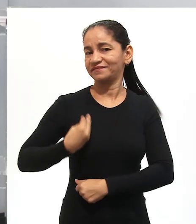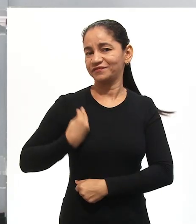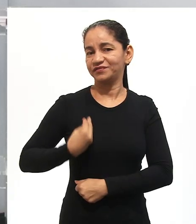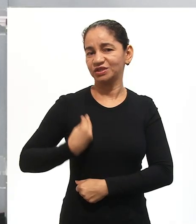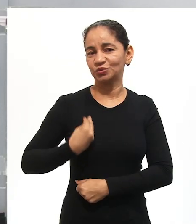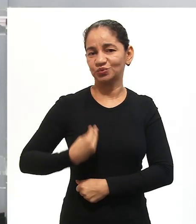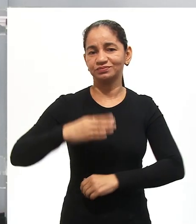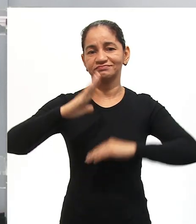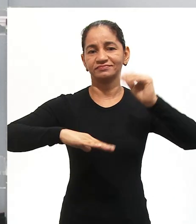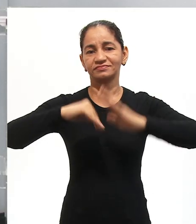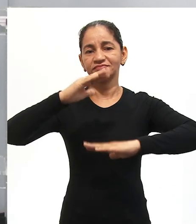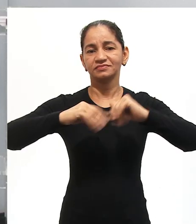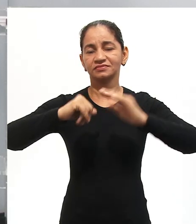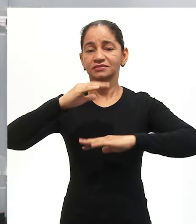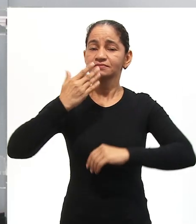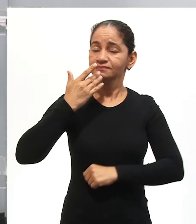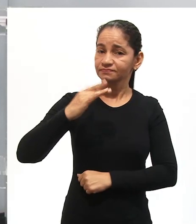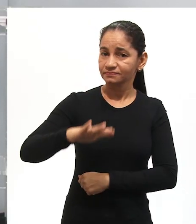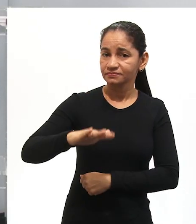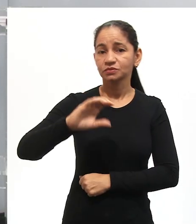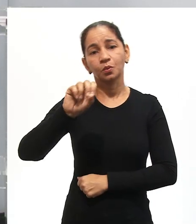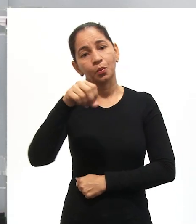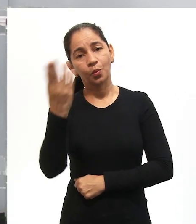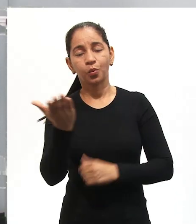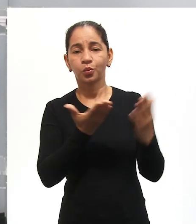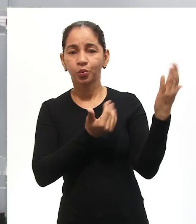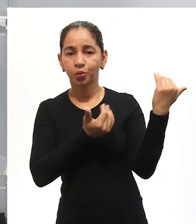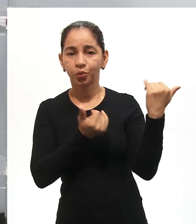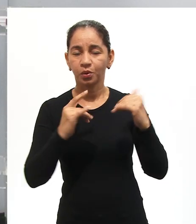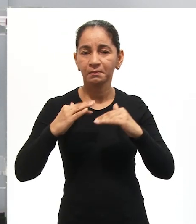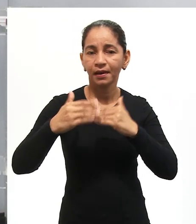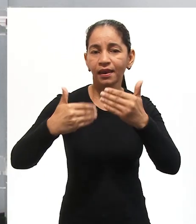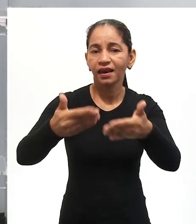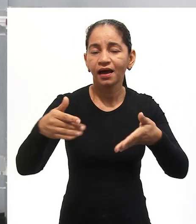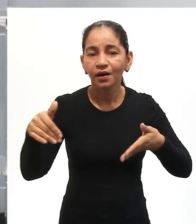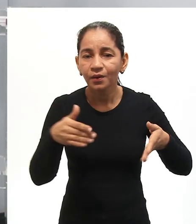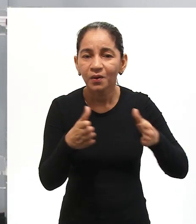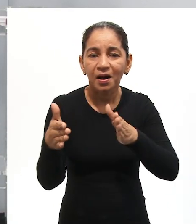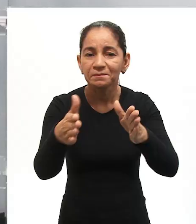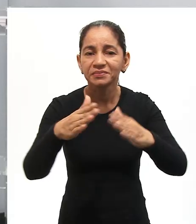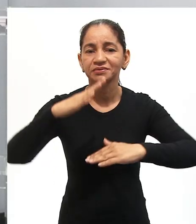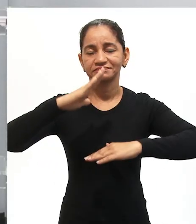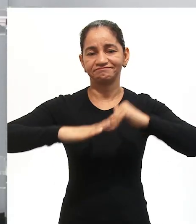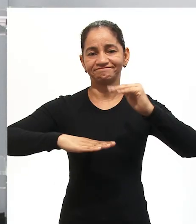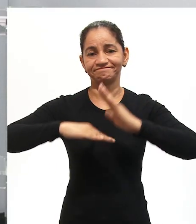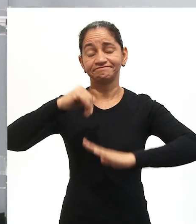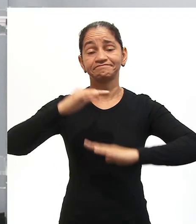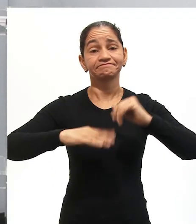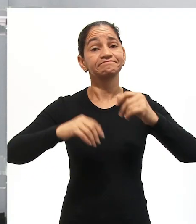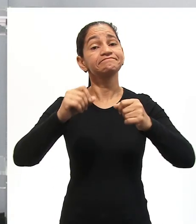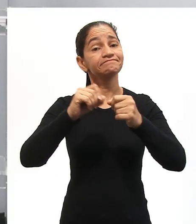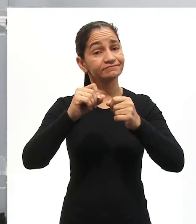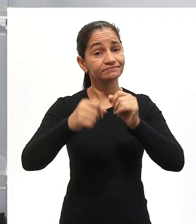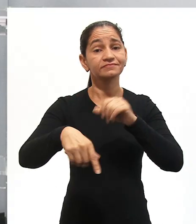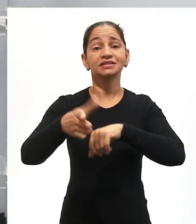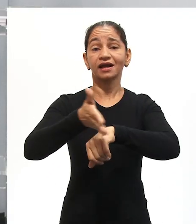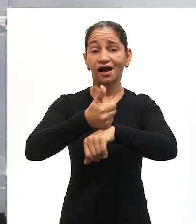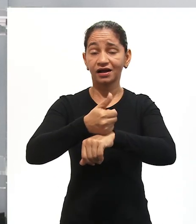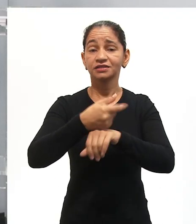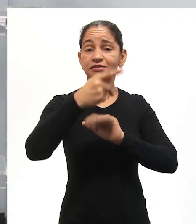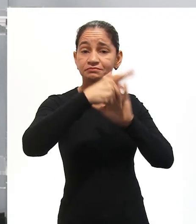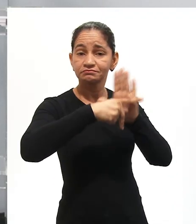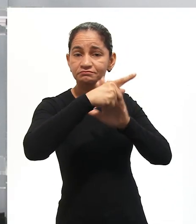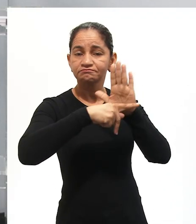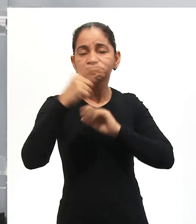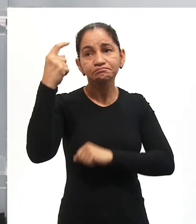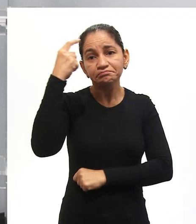vida daquela criança, daquele adulto, daquele jovem. Então, tem que ser muito bem pensado,